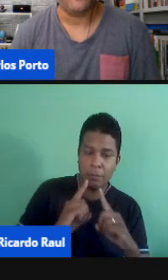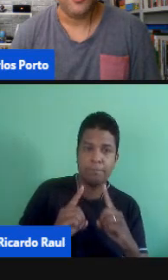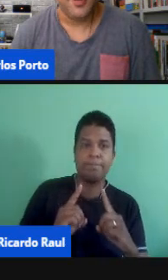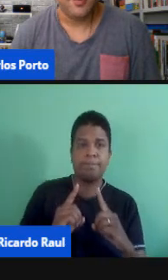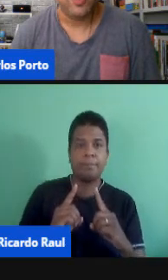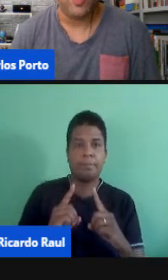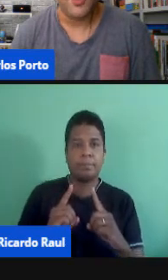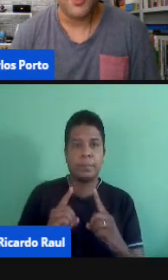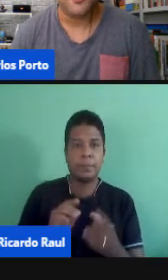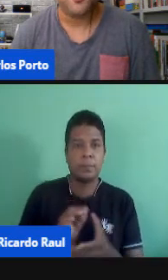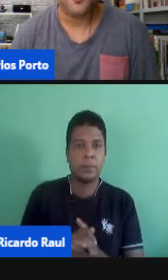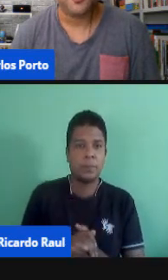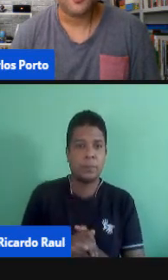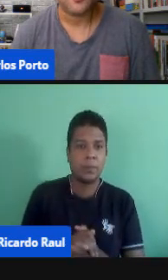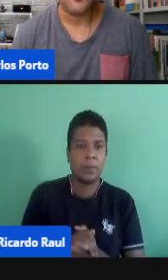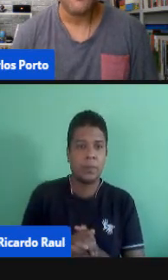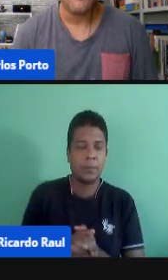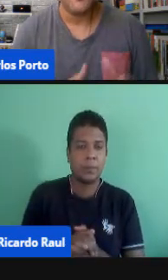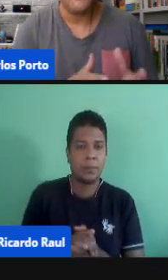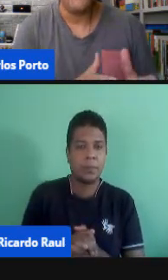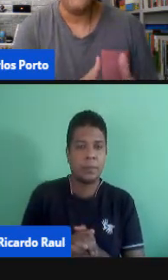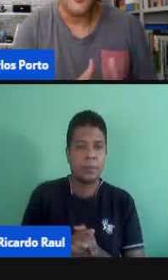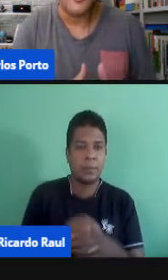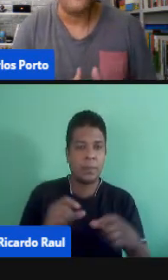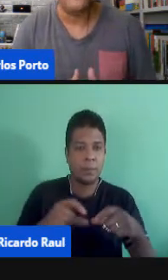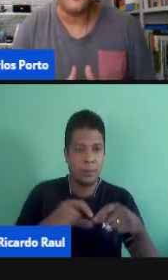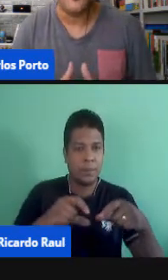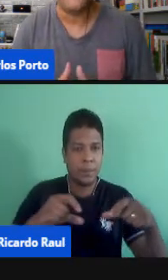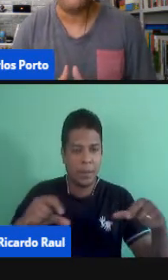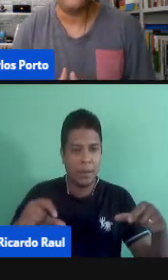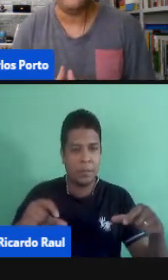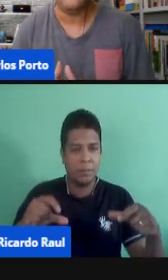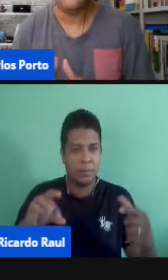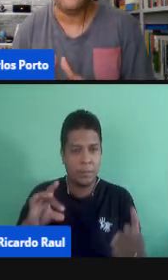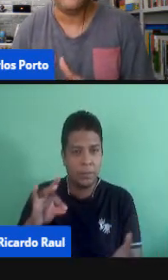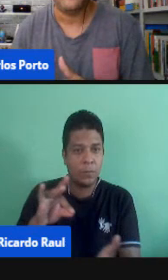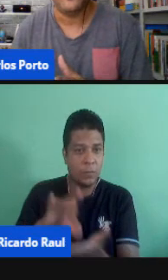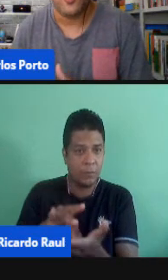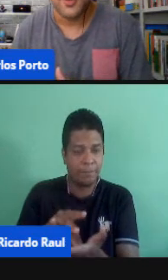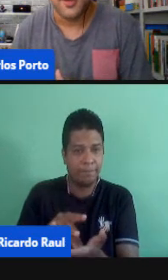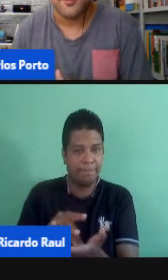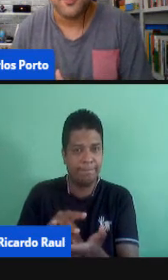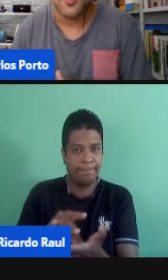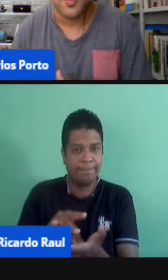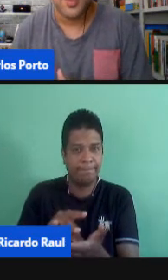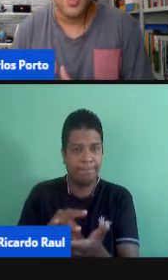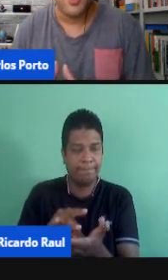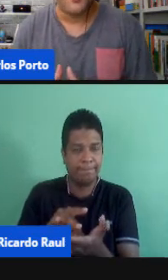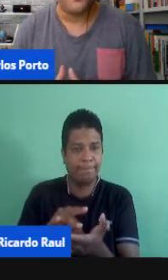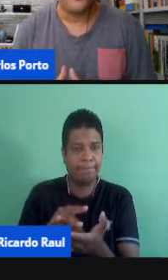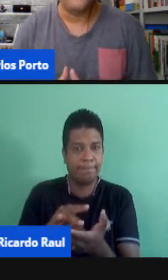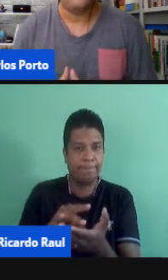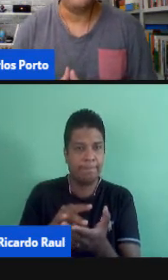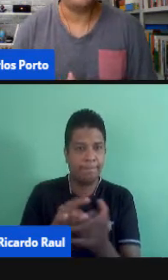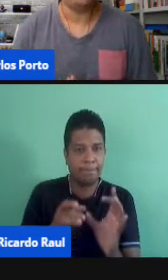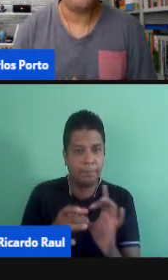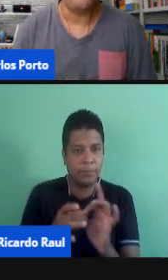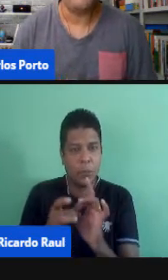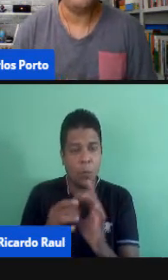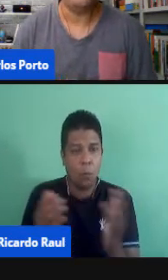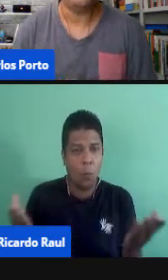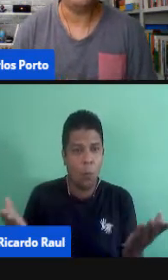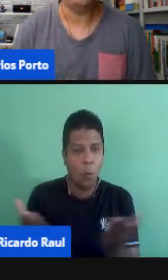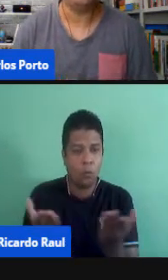ponte sólida. Então, o diálogo é uma ponte sólida. Hoje, no